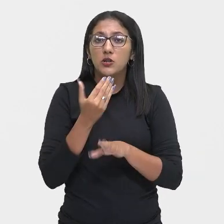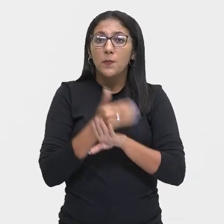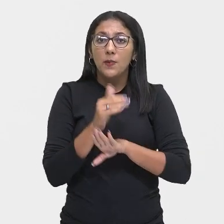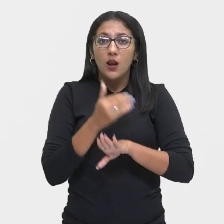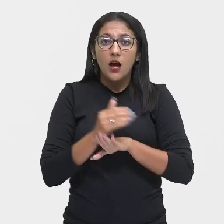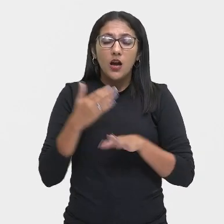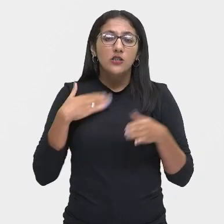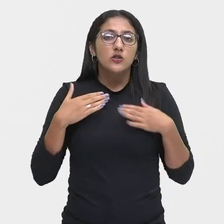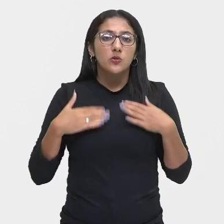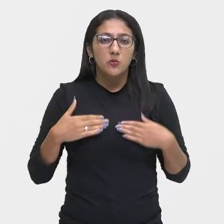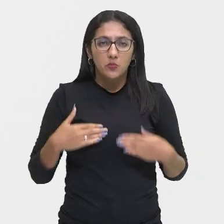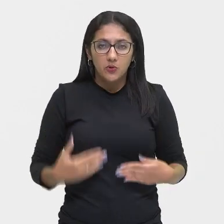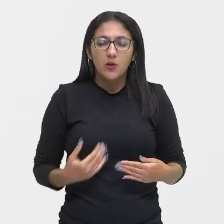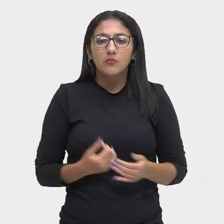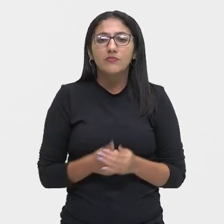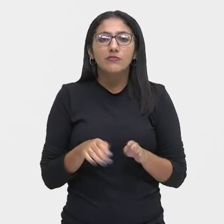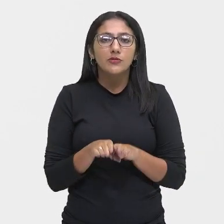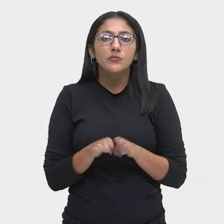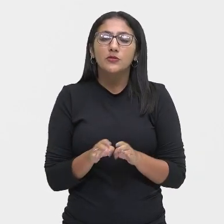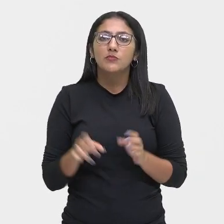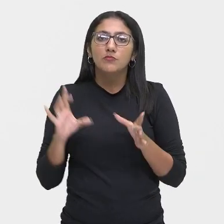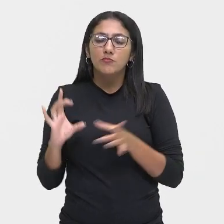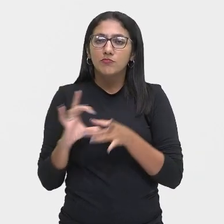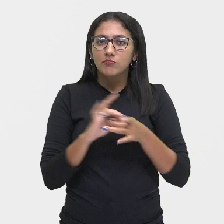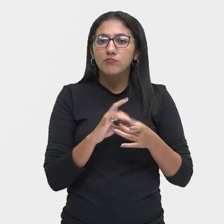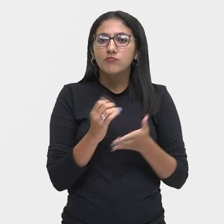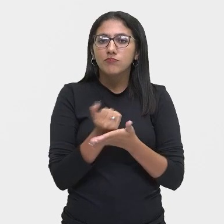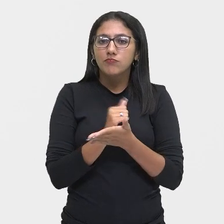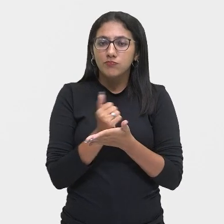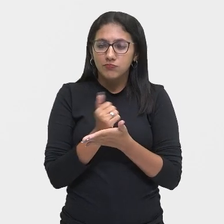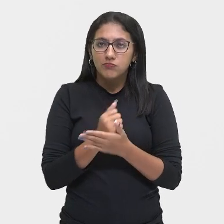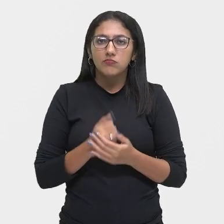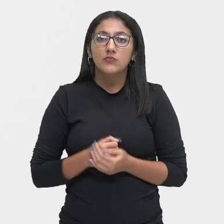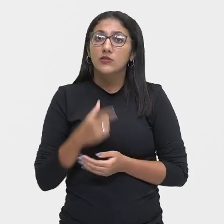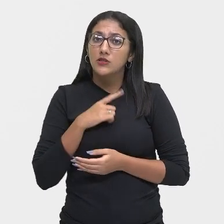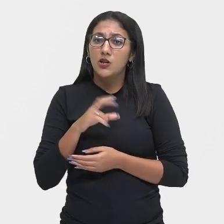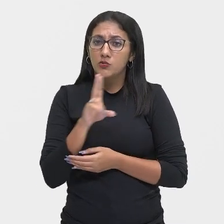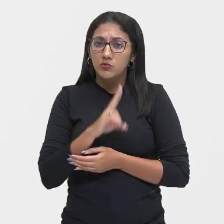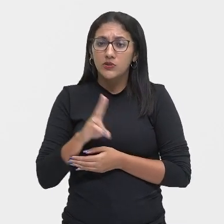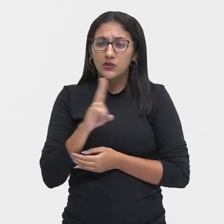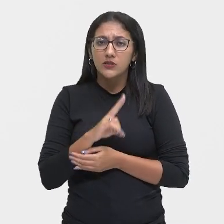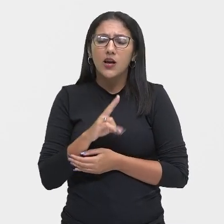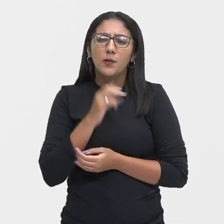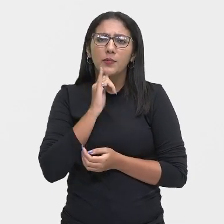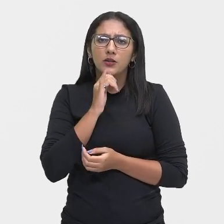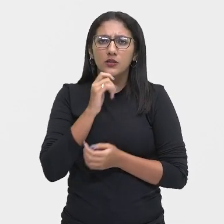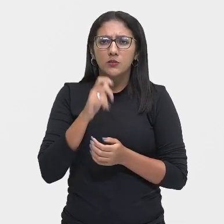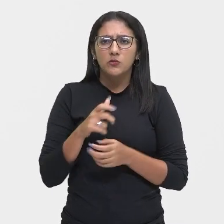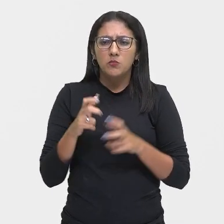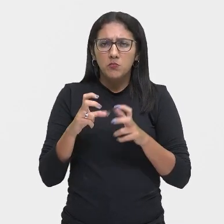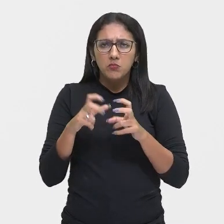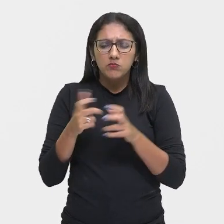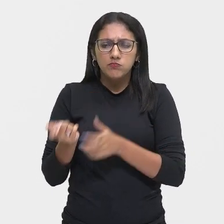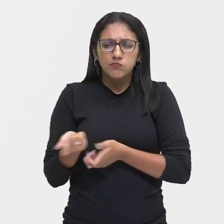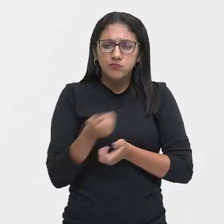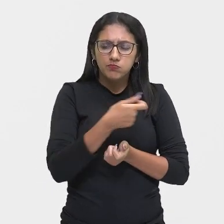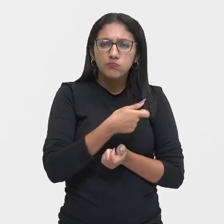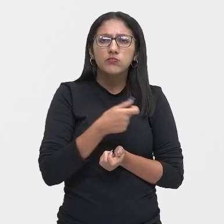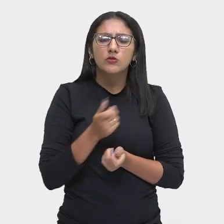se exercitar e de jogar videogame. O joystick ainda funcionava como taco de golfe, luva de